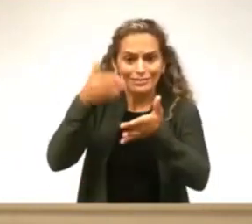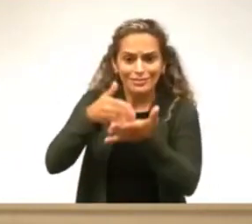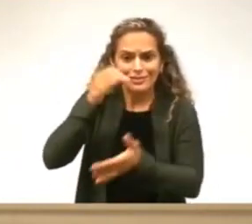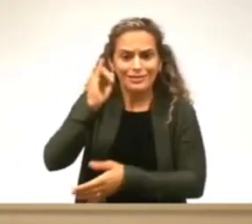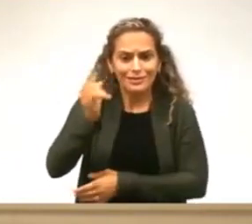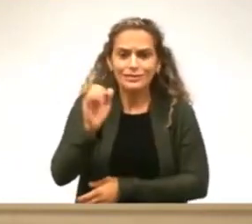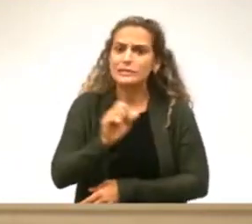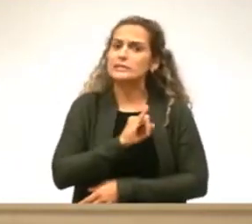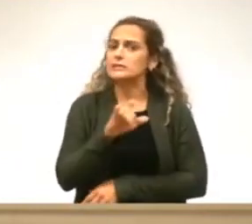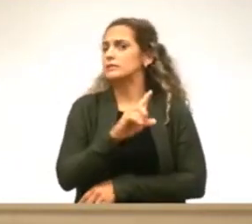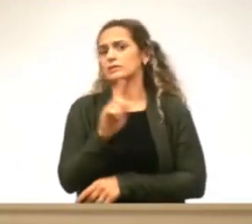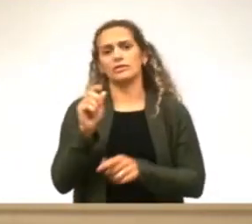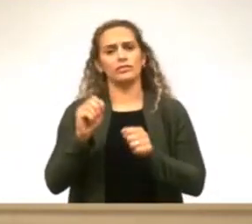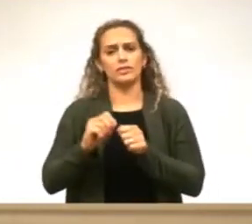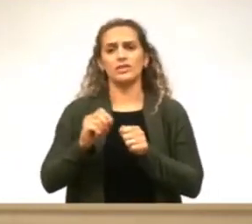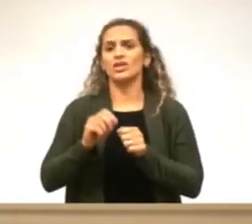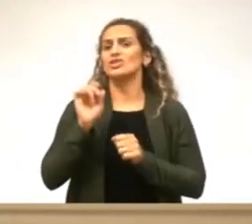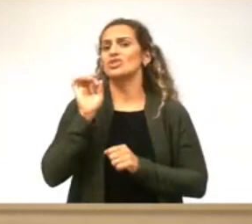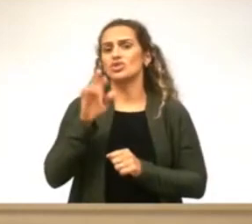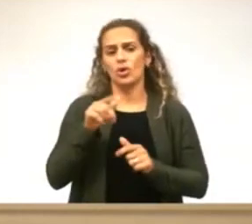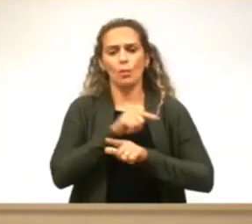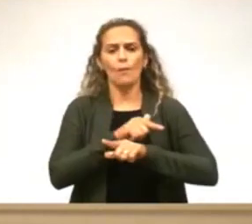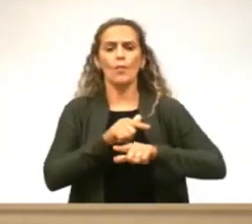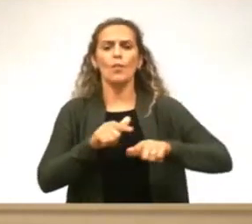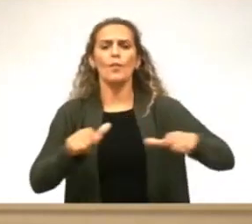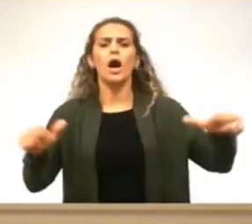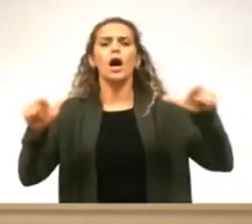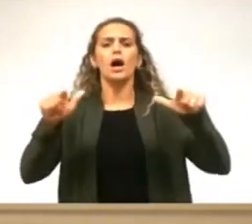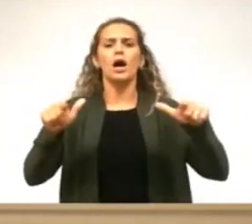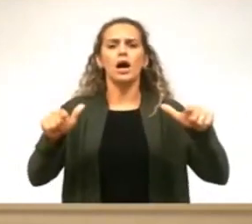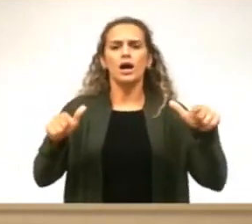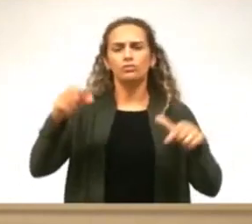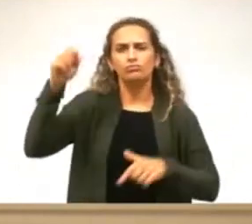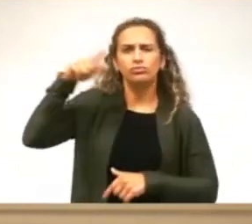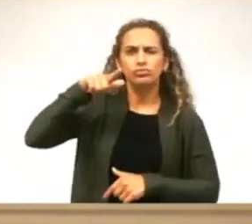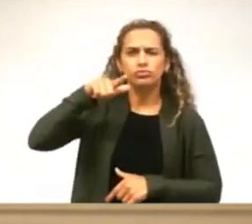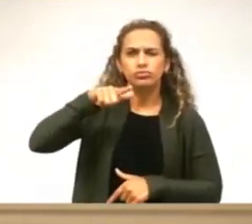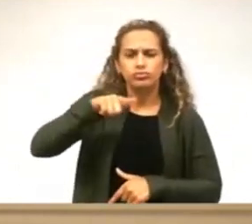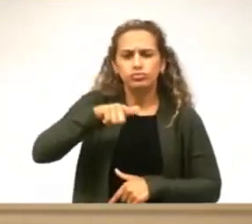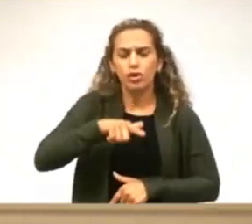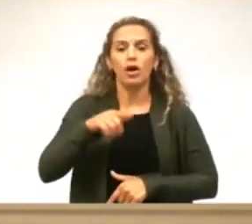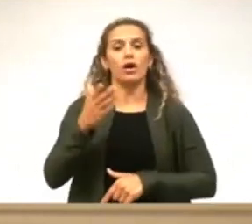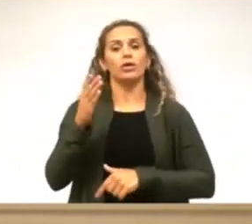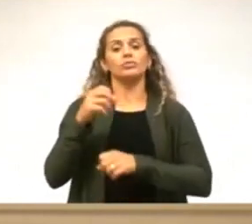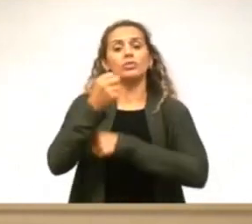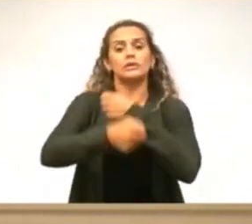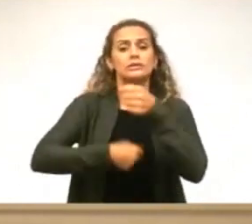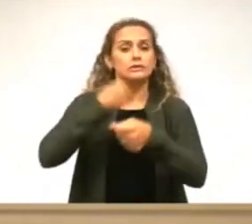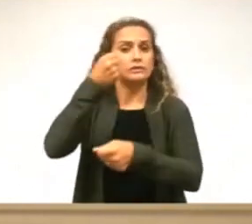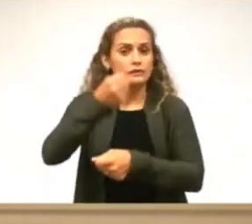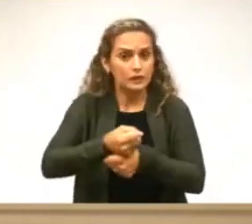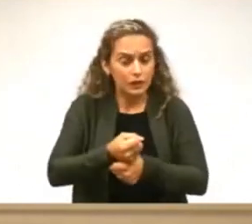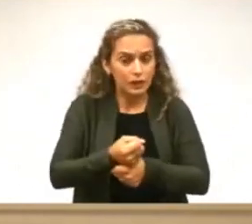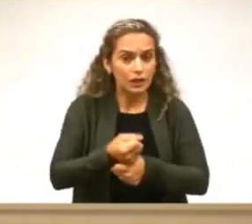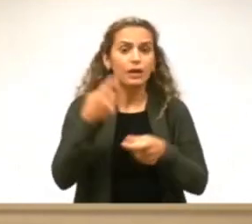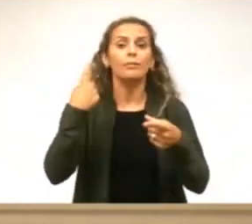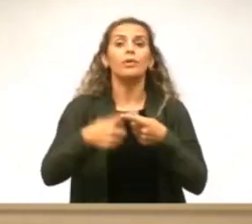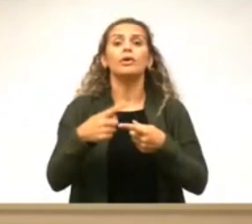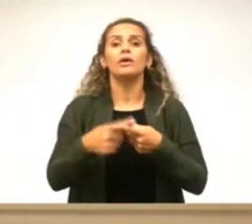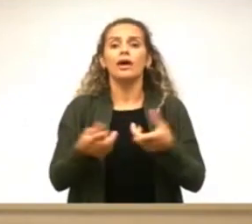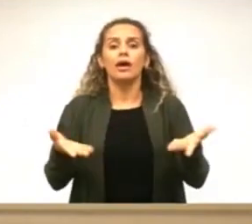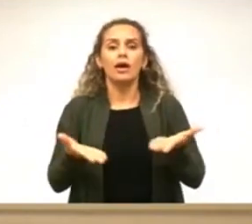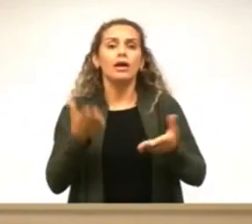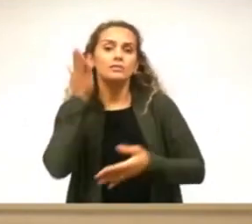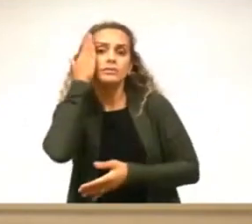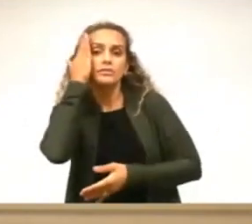não fizer, é só na seca do ano que vem. Porque em fevereiro a gente sabe que vai alagar tudo. Então, não, é melhor